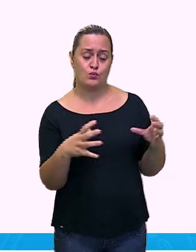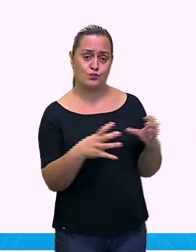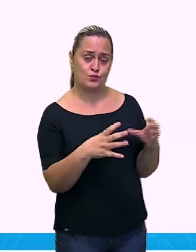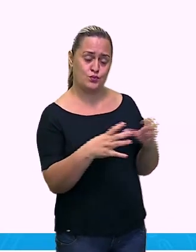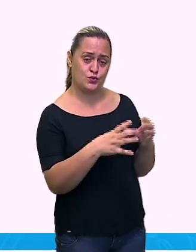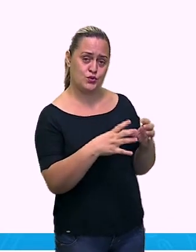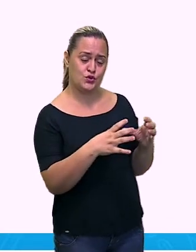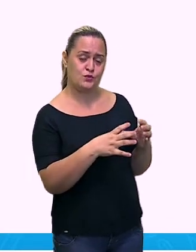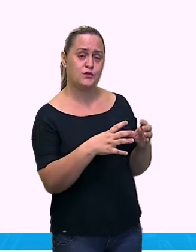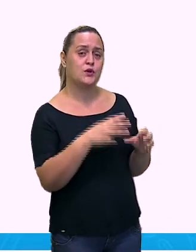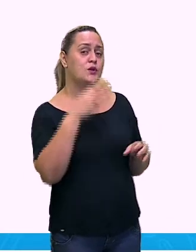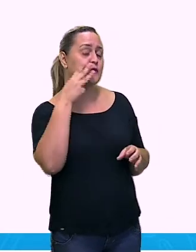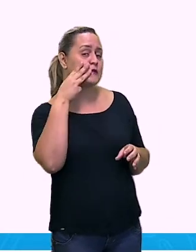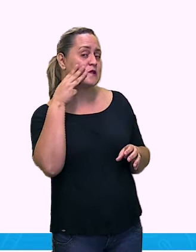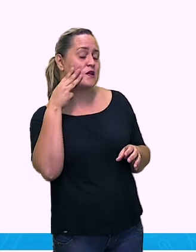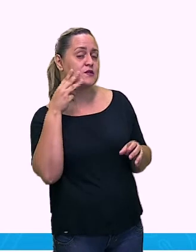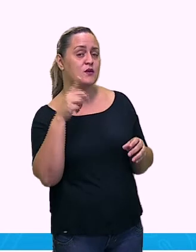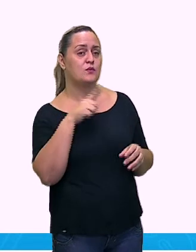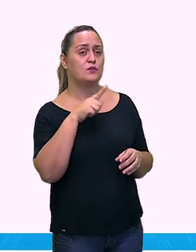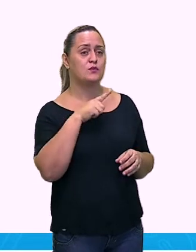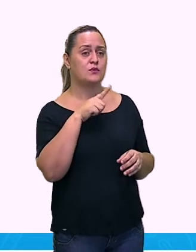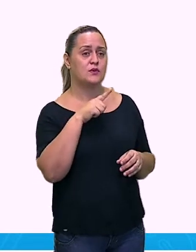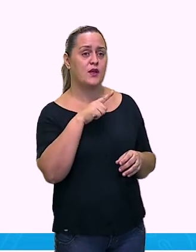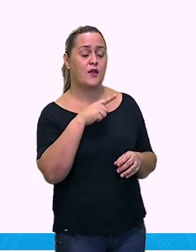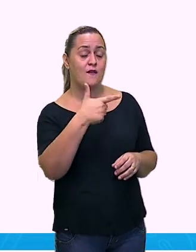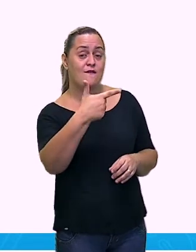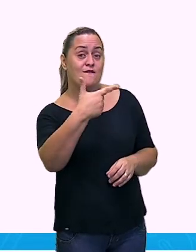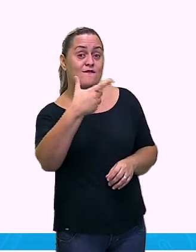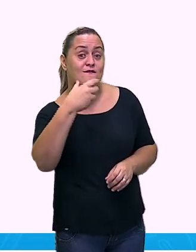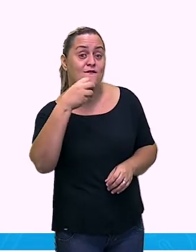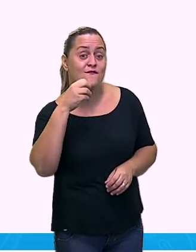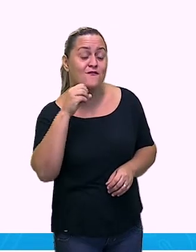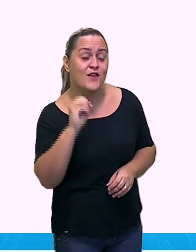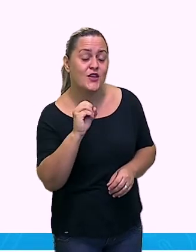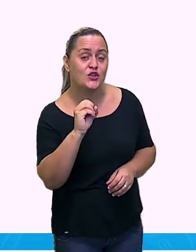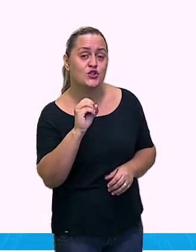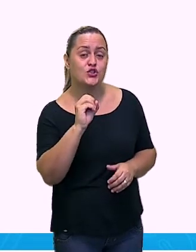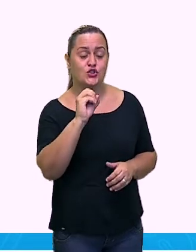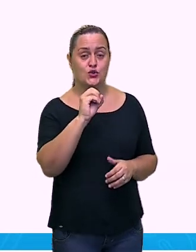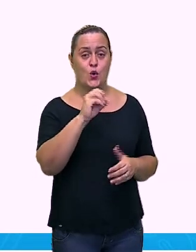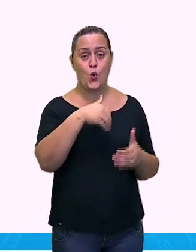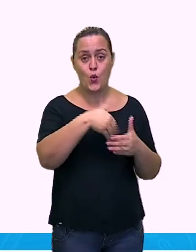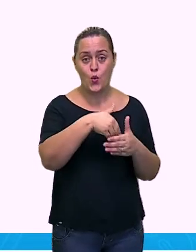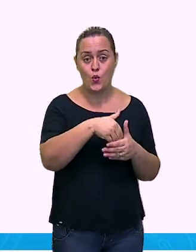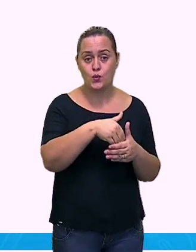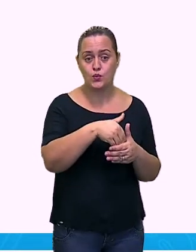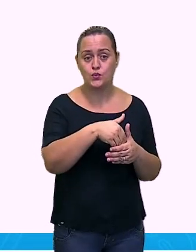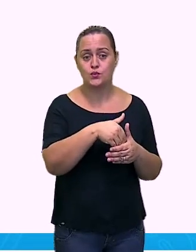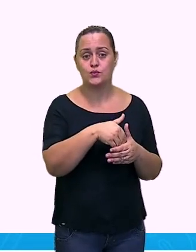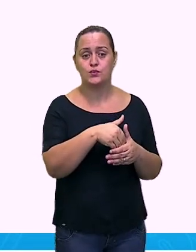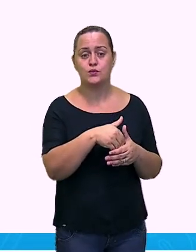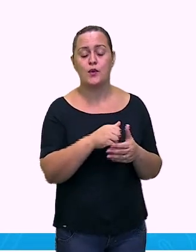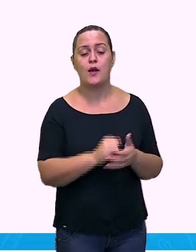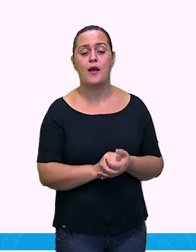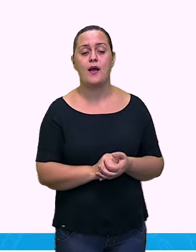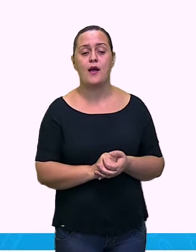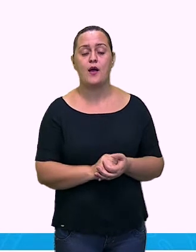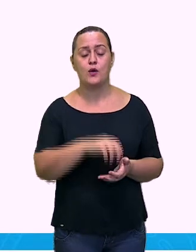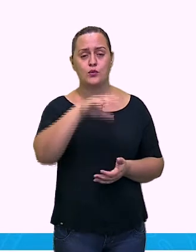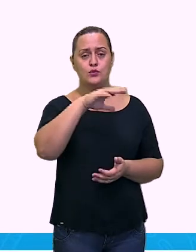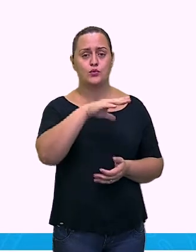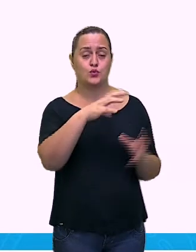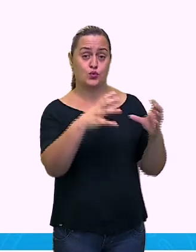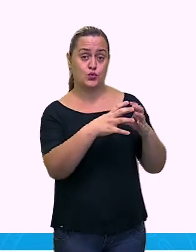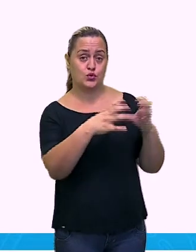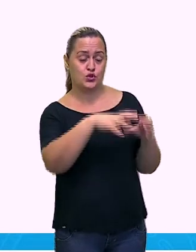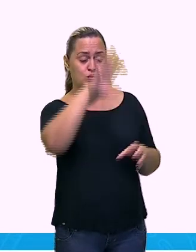20 gols e o time de cebolinha a metade quantos gols tem